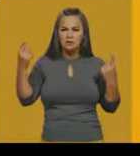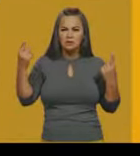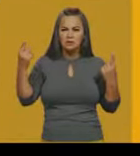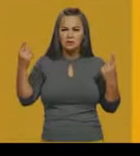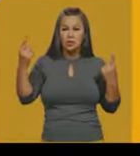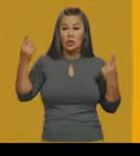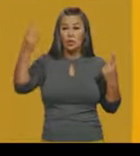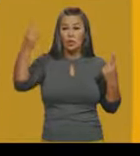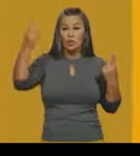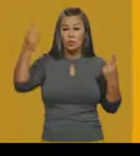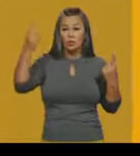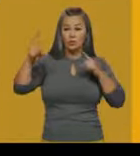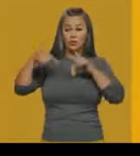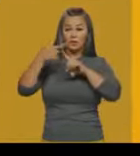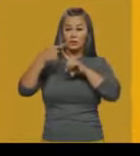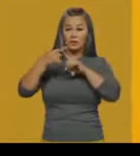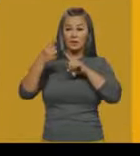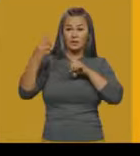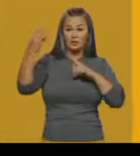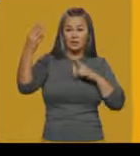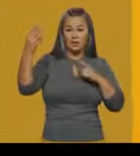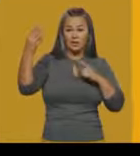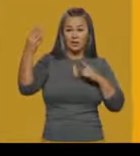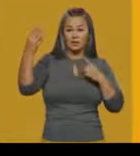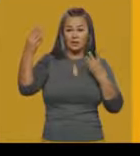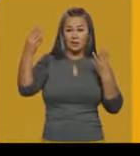1 mais 3, 4.